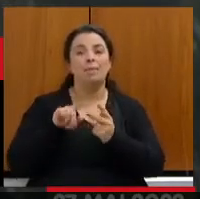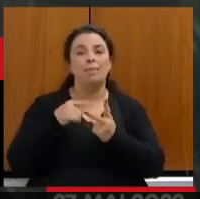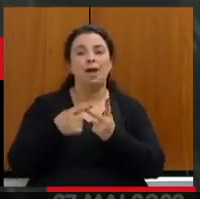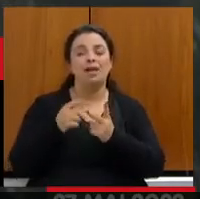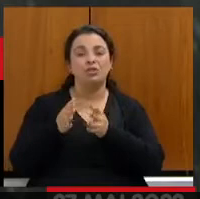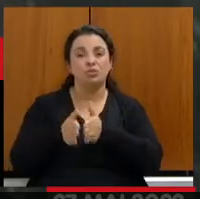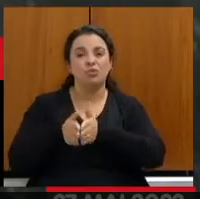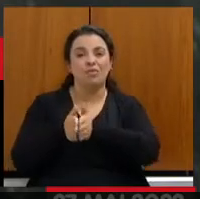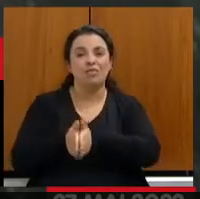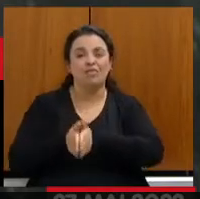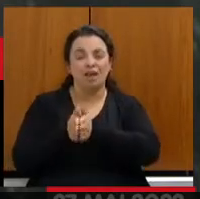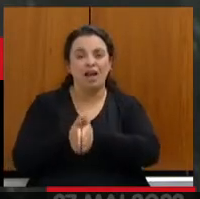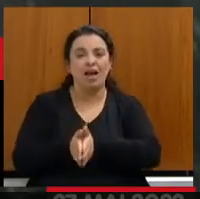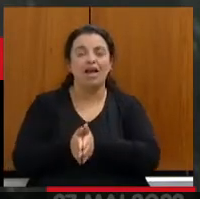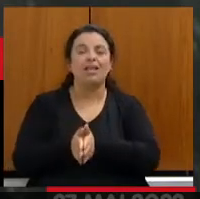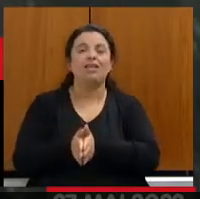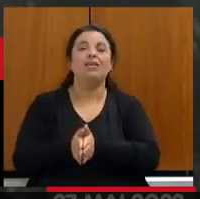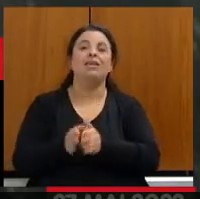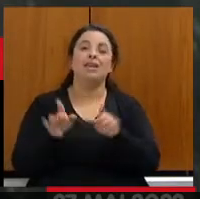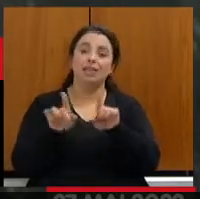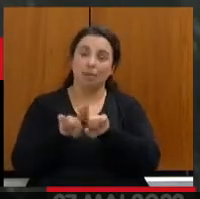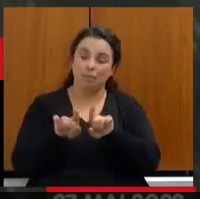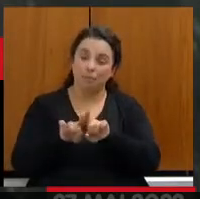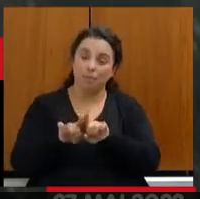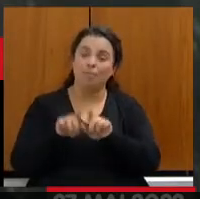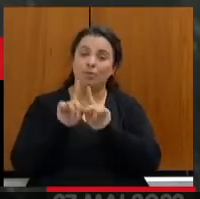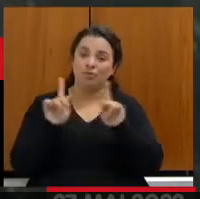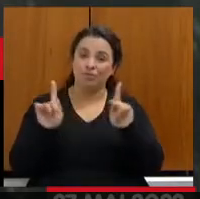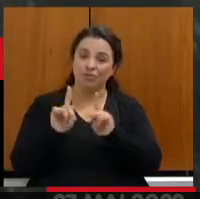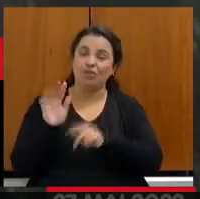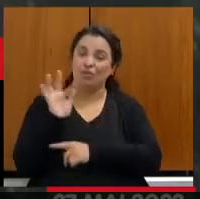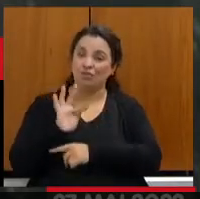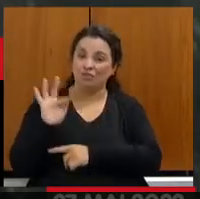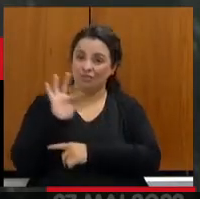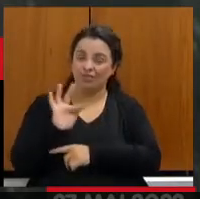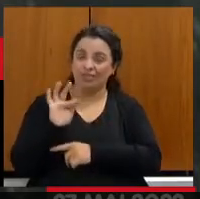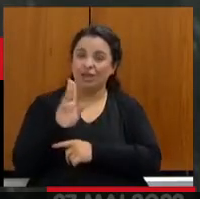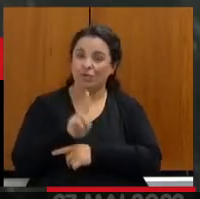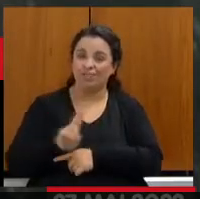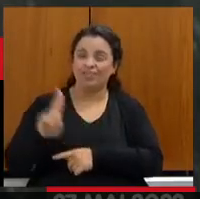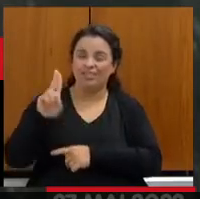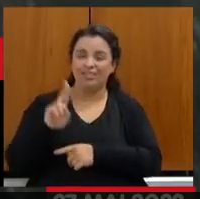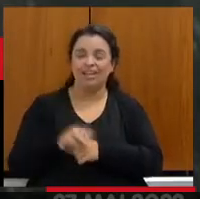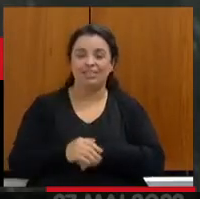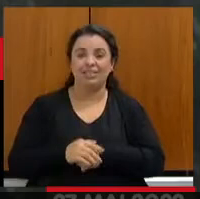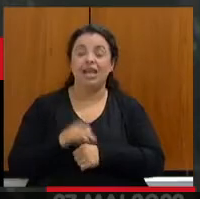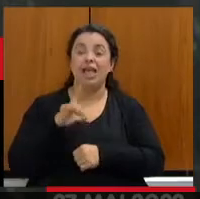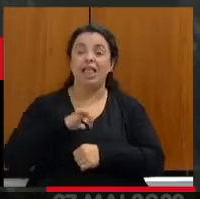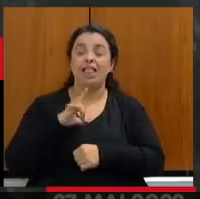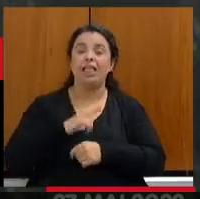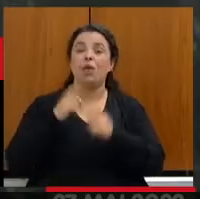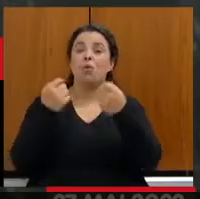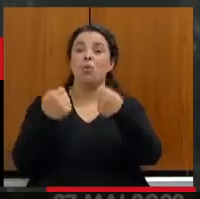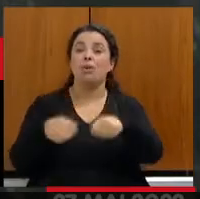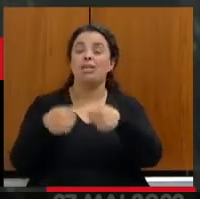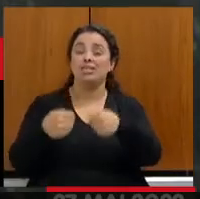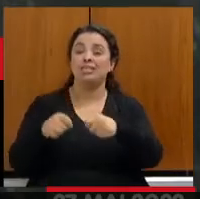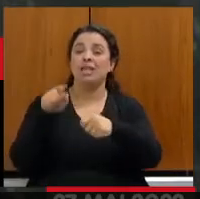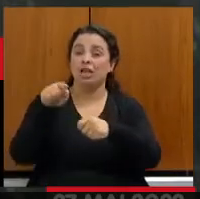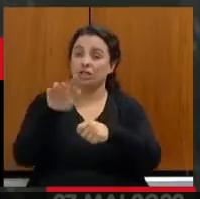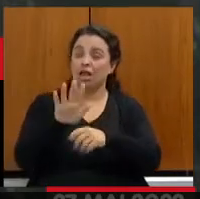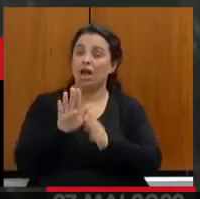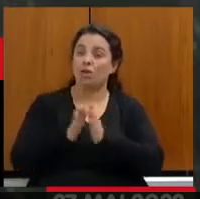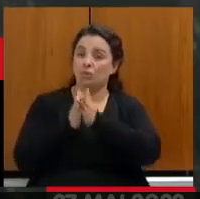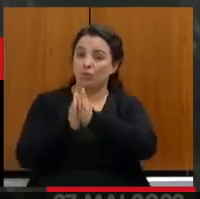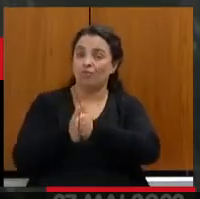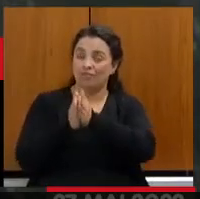enquanto a universidade também nós temos como de mão um dos Vales a questão manda uma das várias demandas